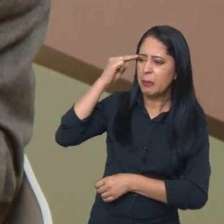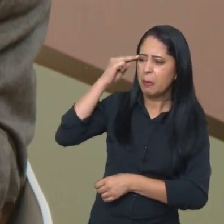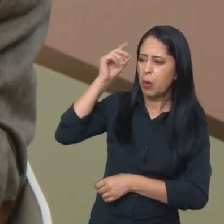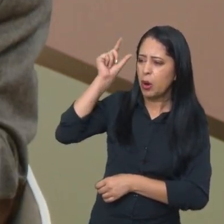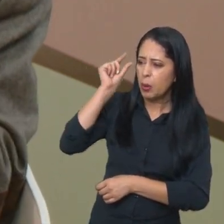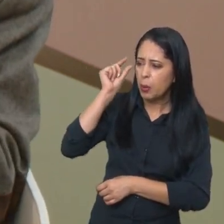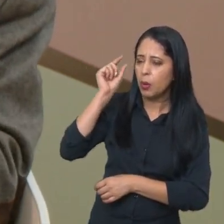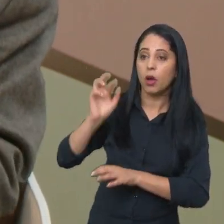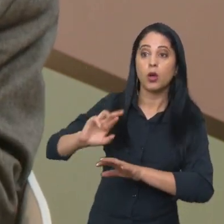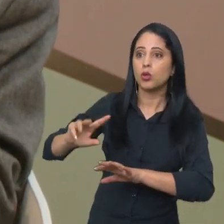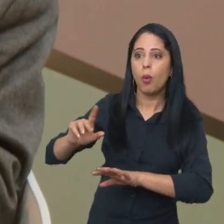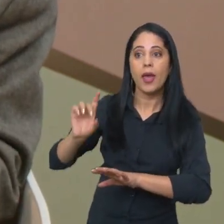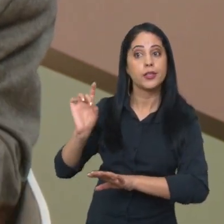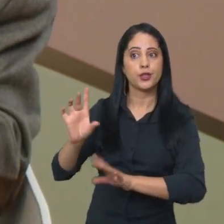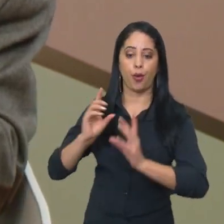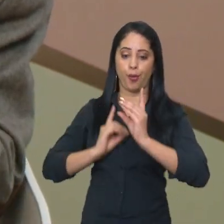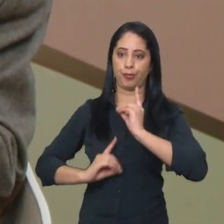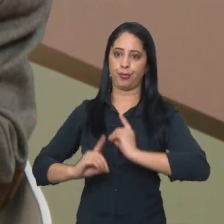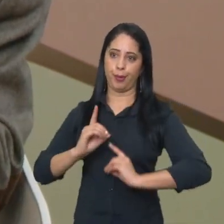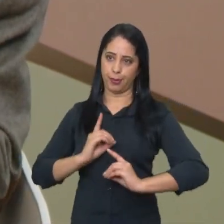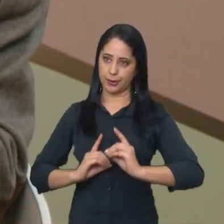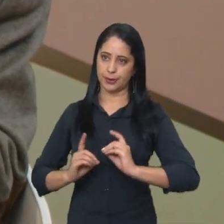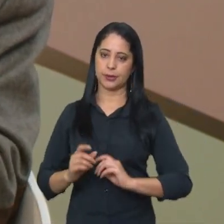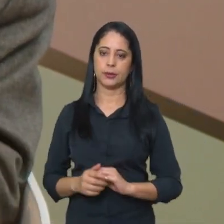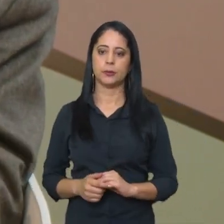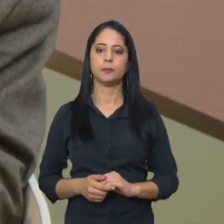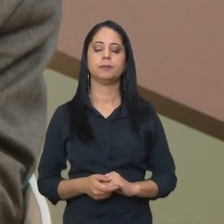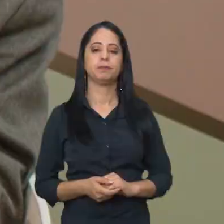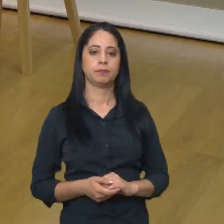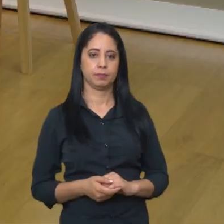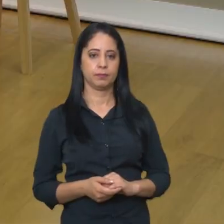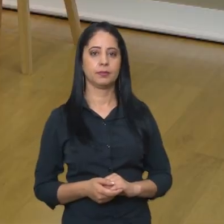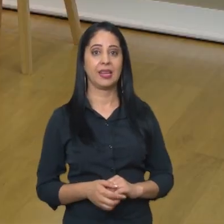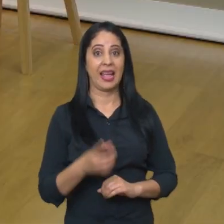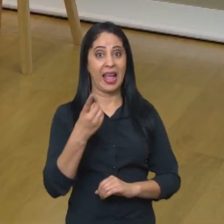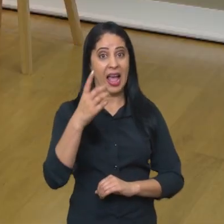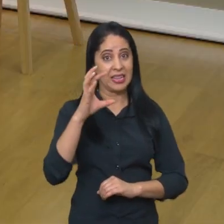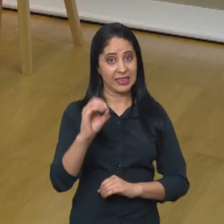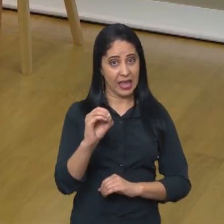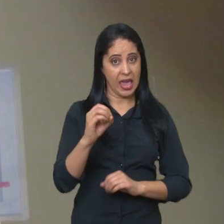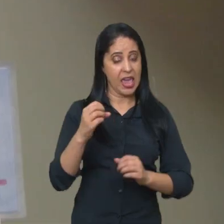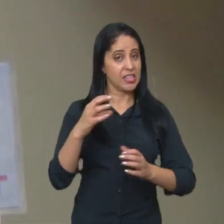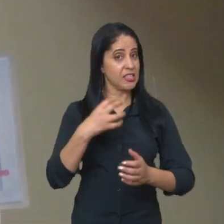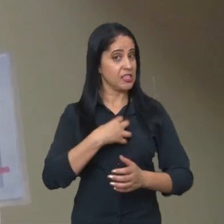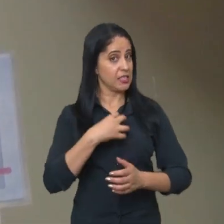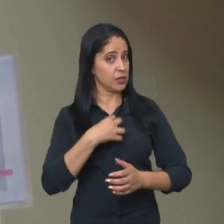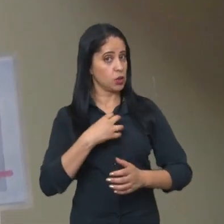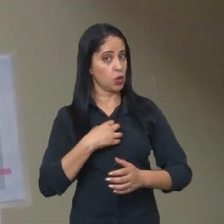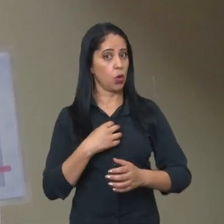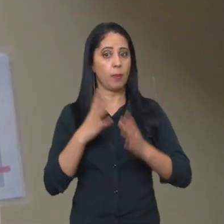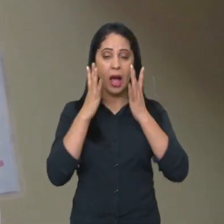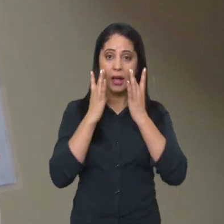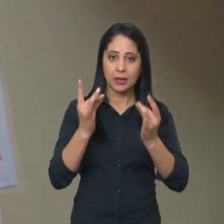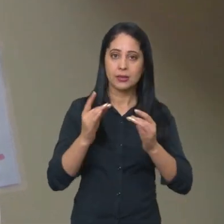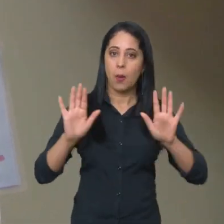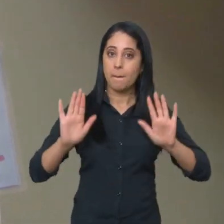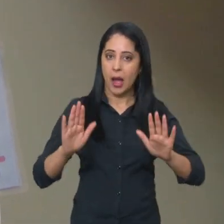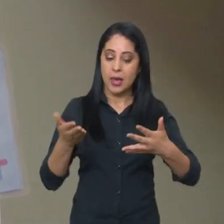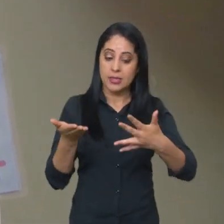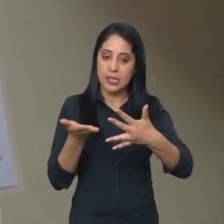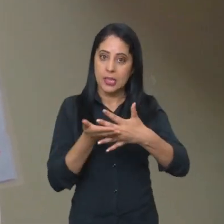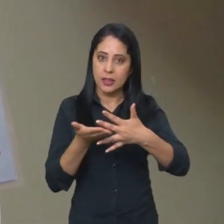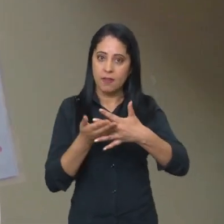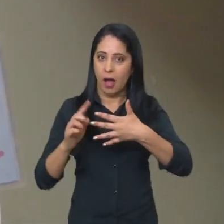todo o suporte para um quadro depressivo, né? Então, ótimo. Bom, são 10 sinais de alerta, só que nós precisamos chamar o